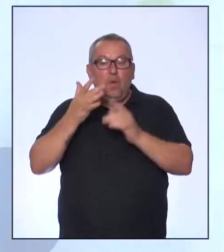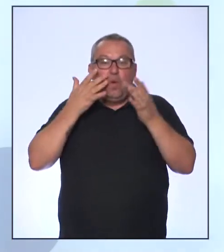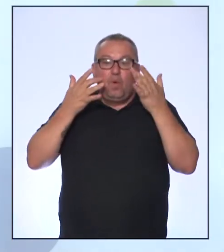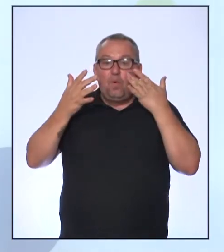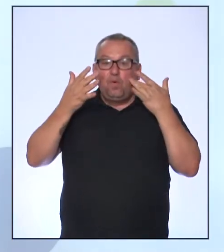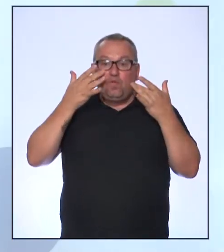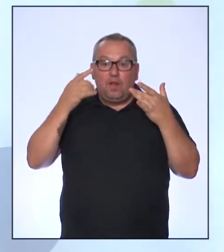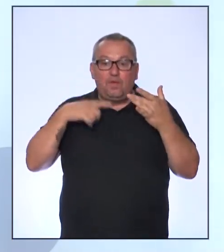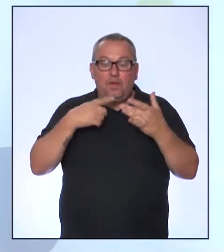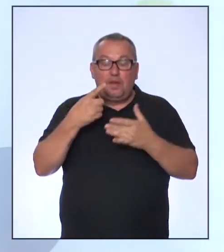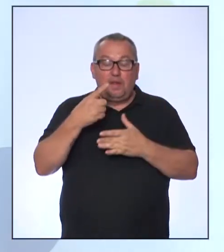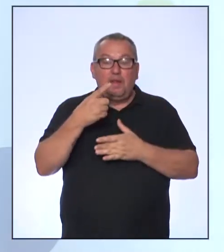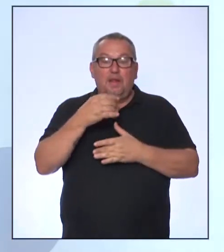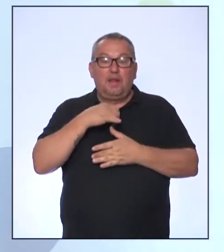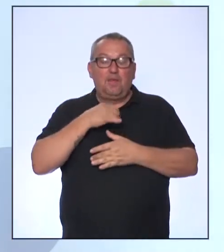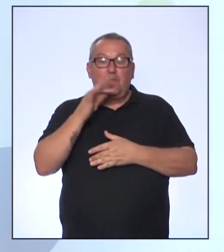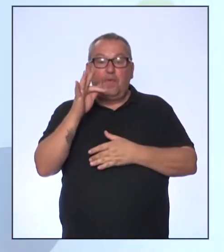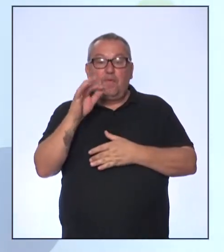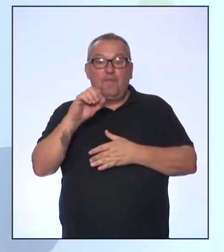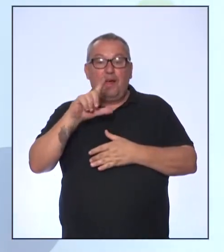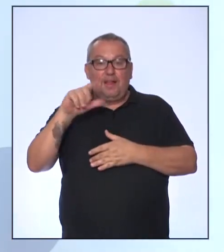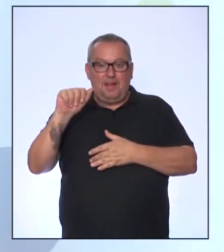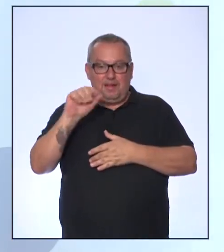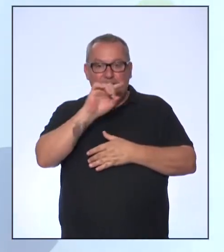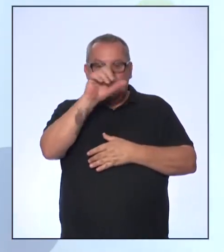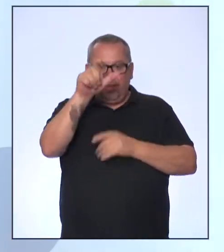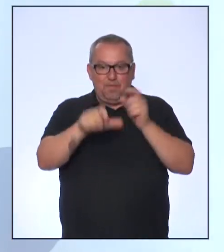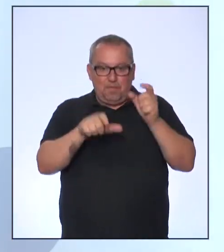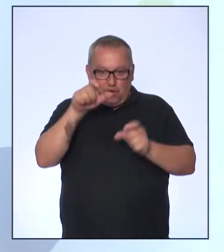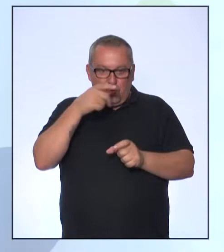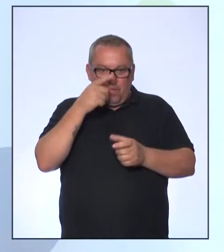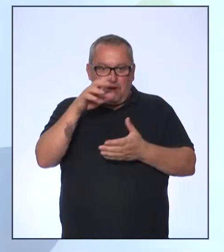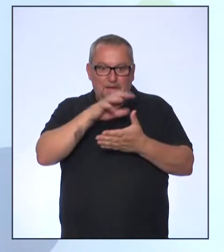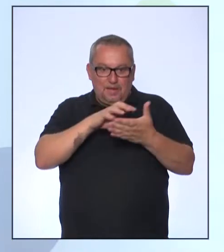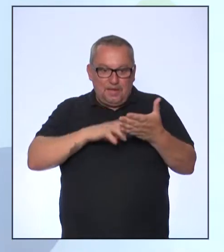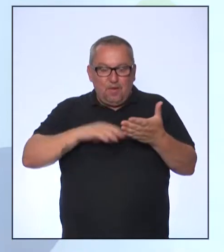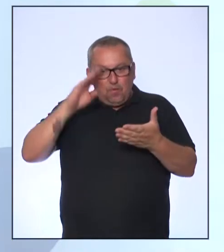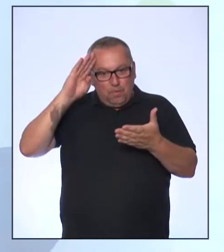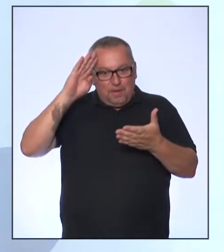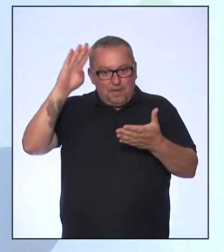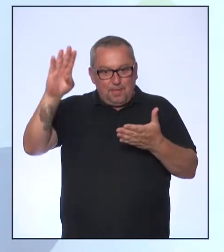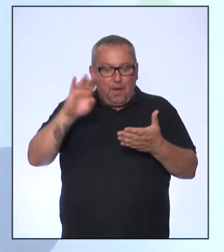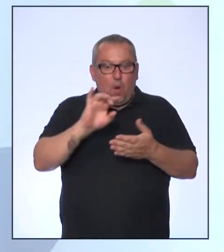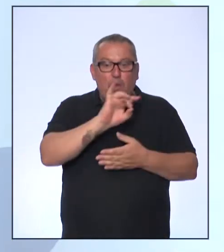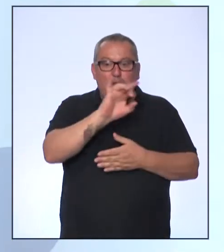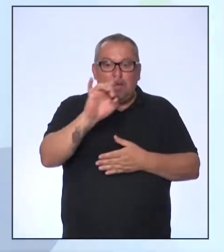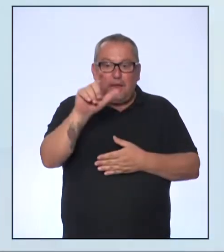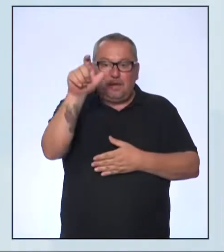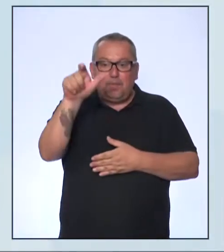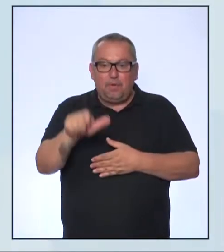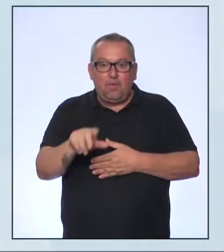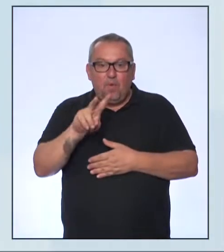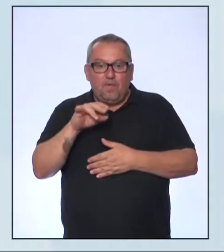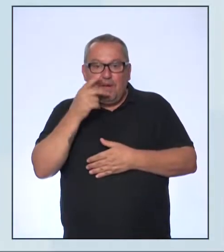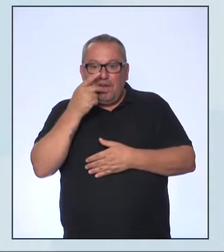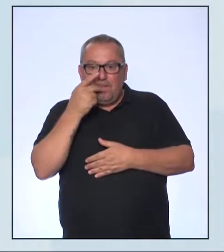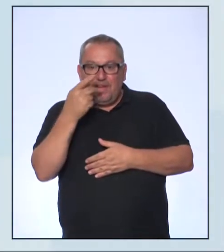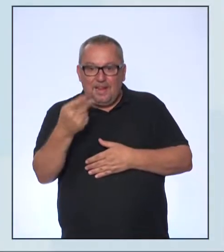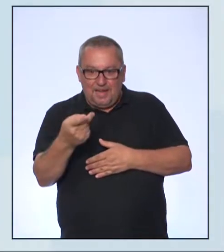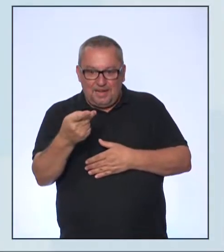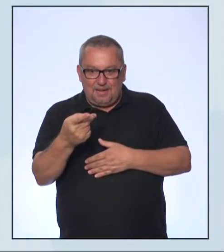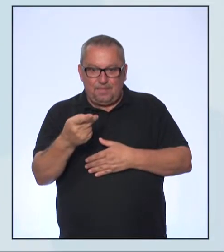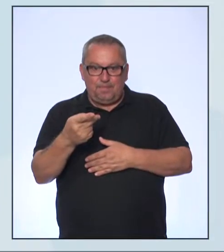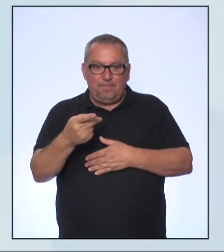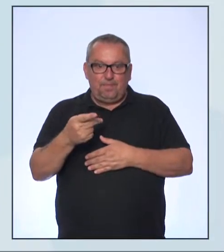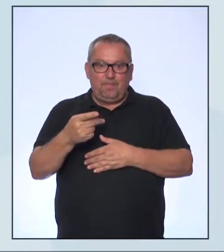uma fala, então você tem as falas do personagem, o que a gente chama de texto principal, né? A fala da personagem, ela é o texto